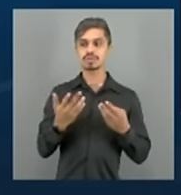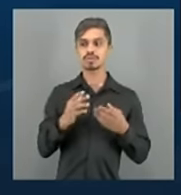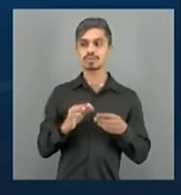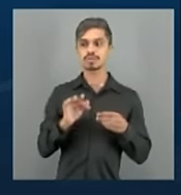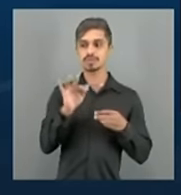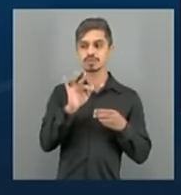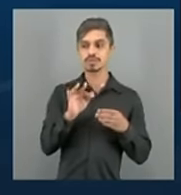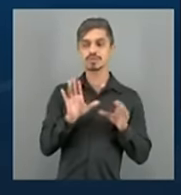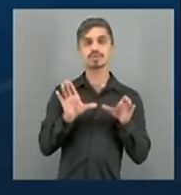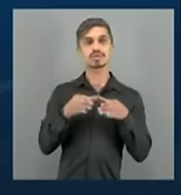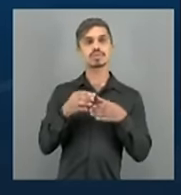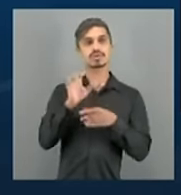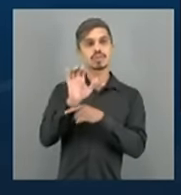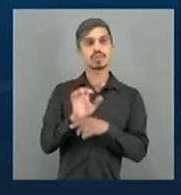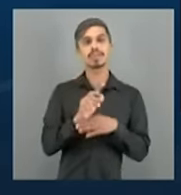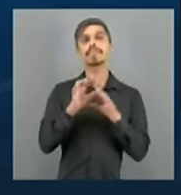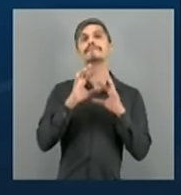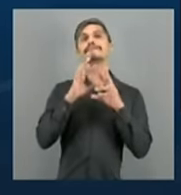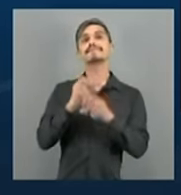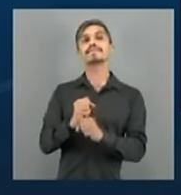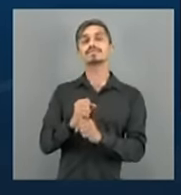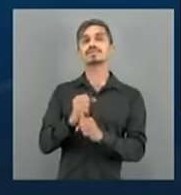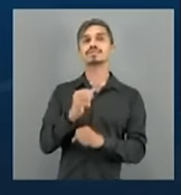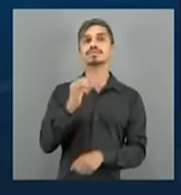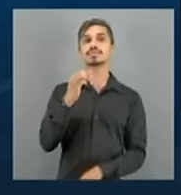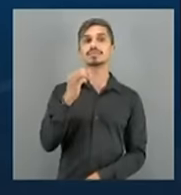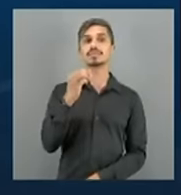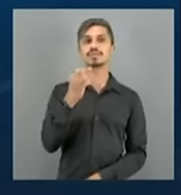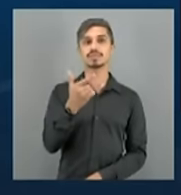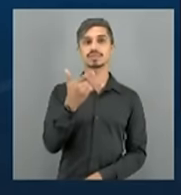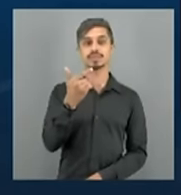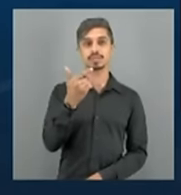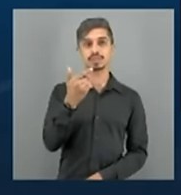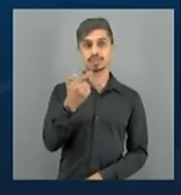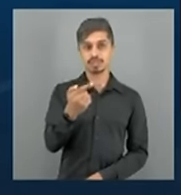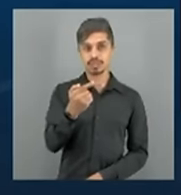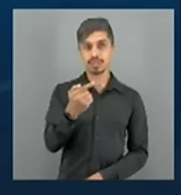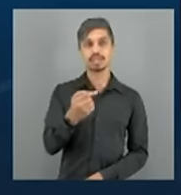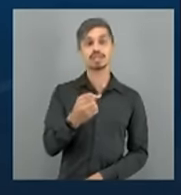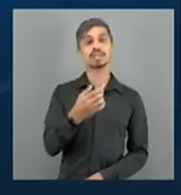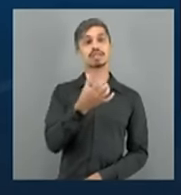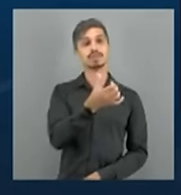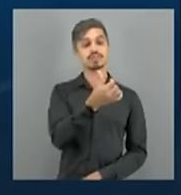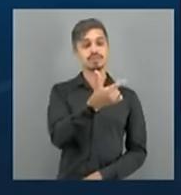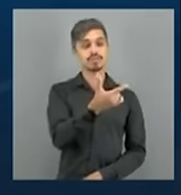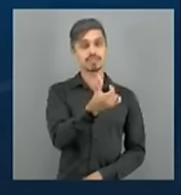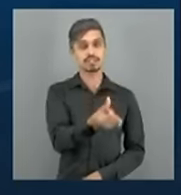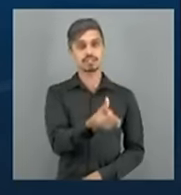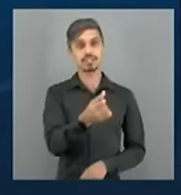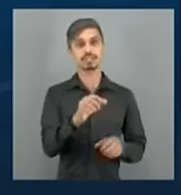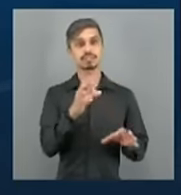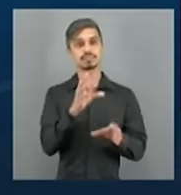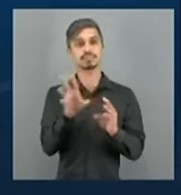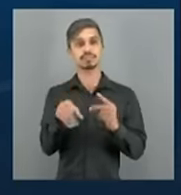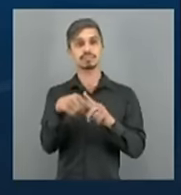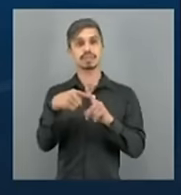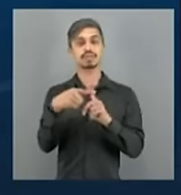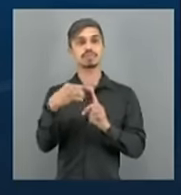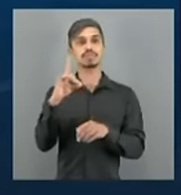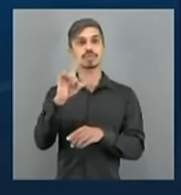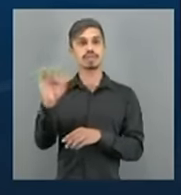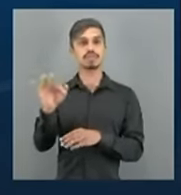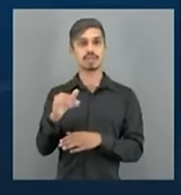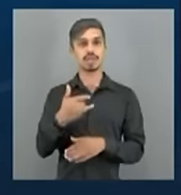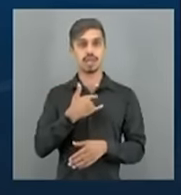operei nos 27. Nos 26 e no distrito. Inclusive, agora foi a última do distrito que realmente foi aonde